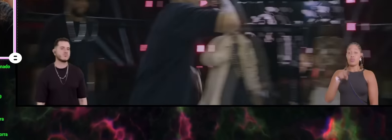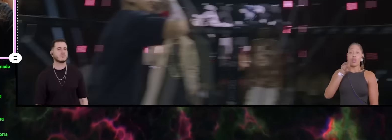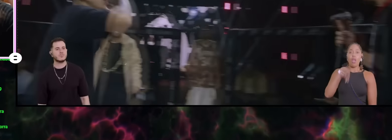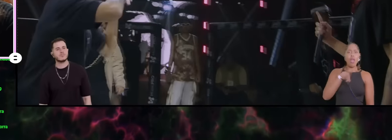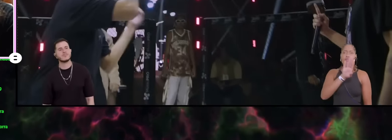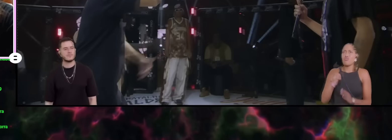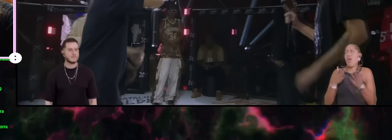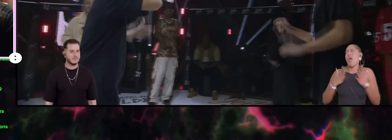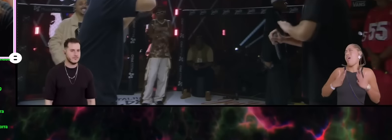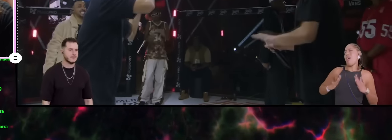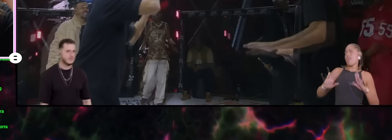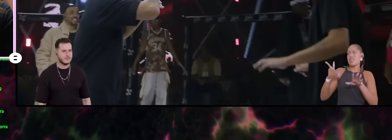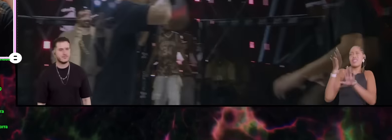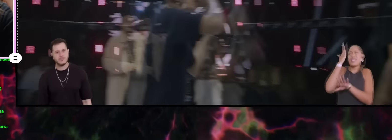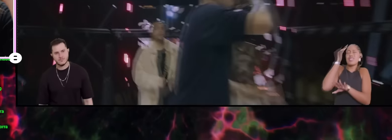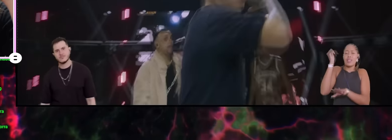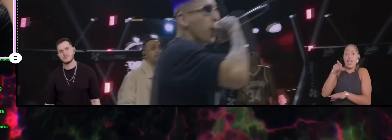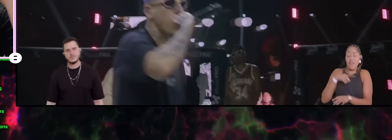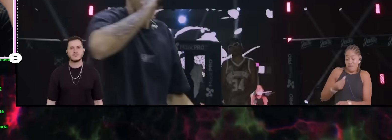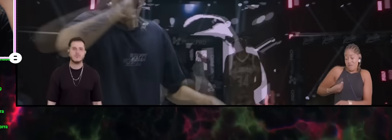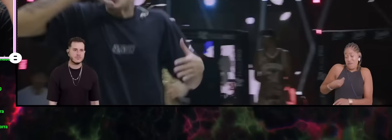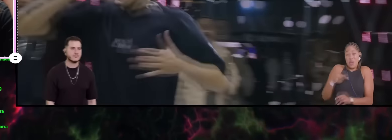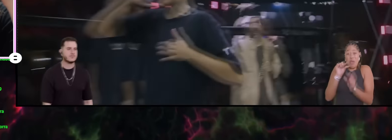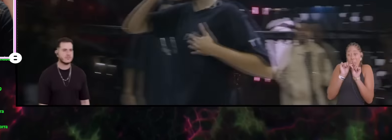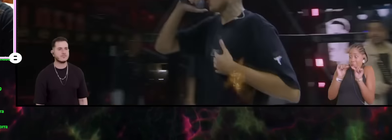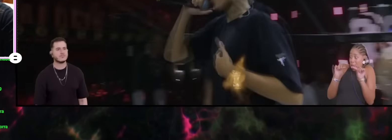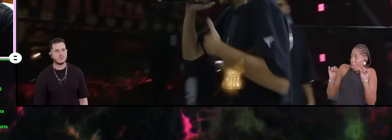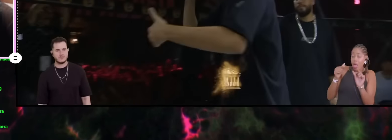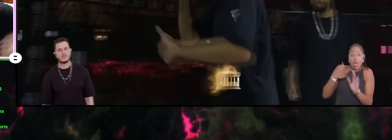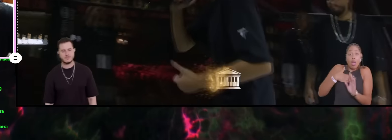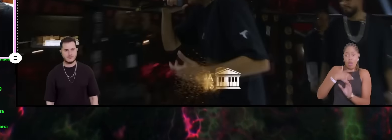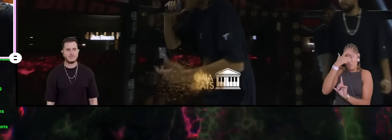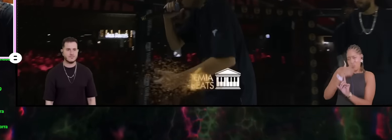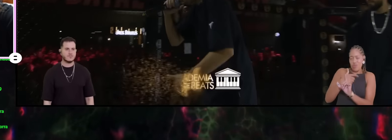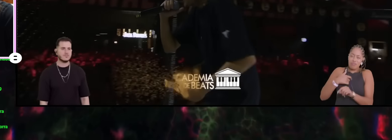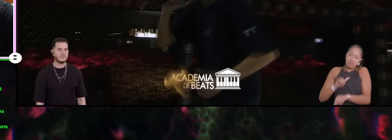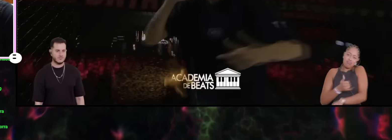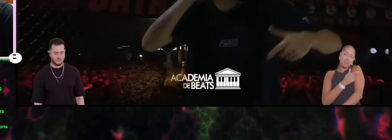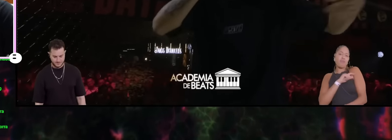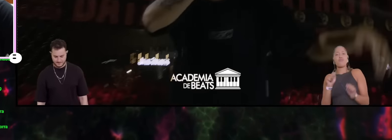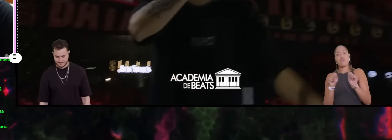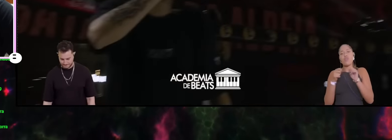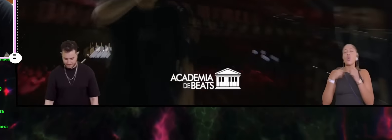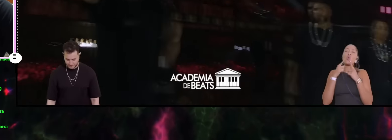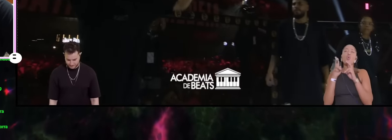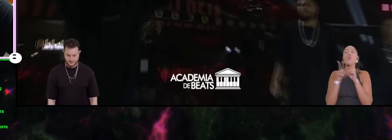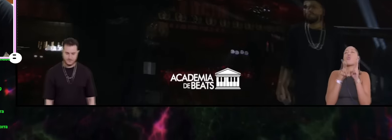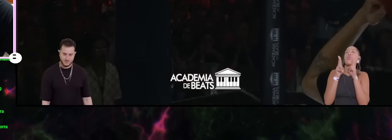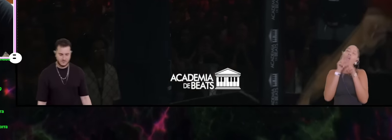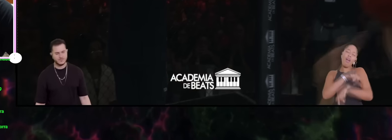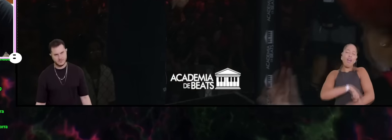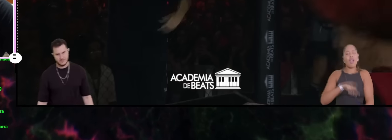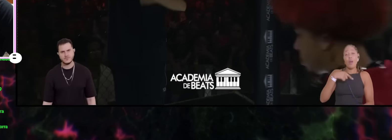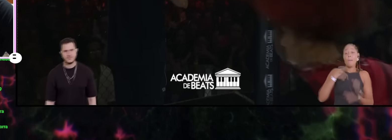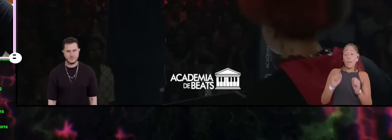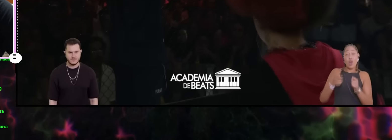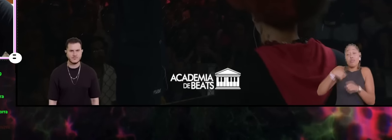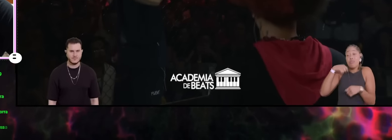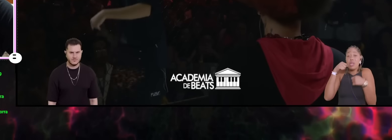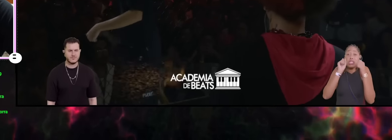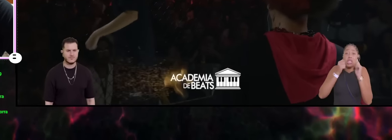Então tá tranquilo, sua vida tá por um fio. Eu sou o Godinez, ganho e faço um assobio. Mas posso ser o